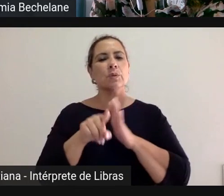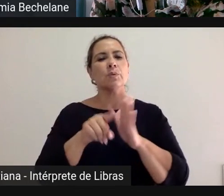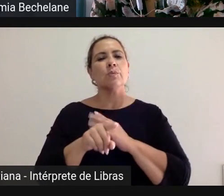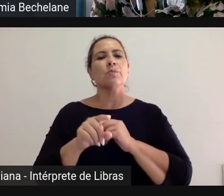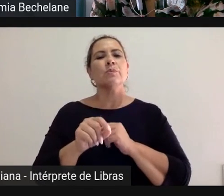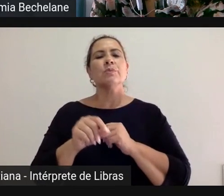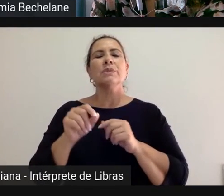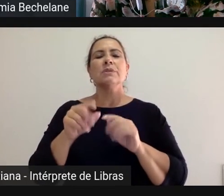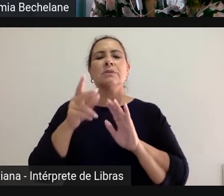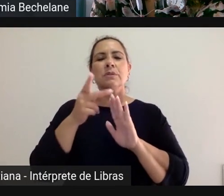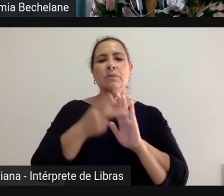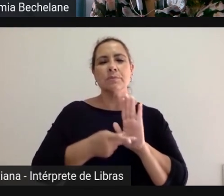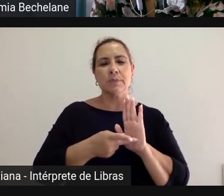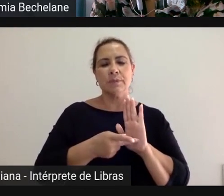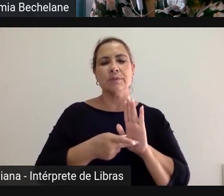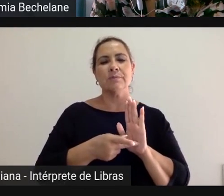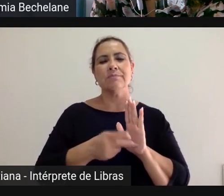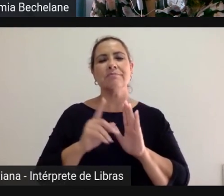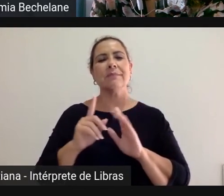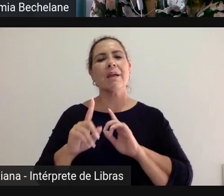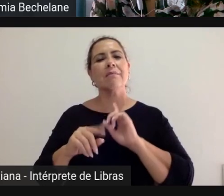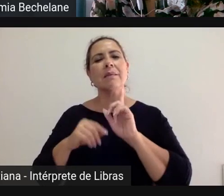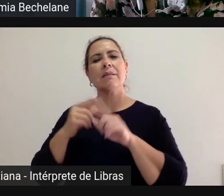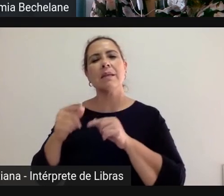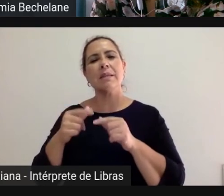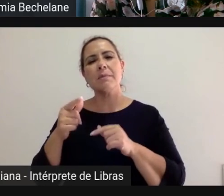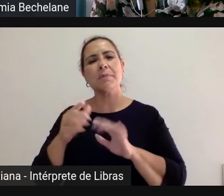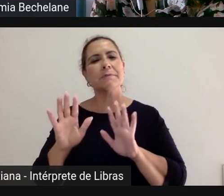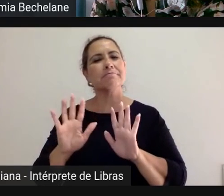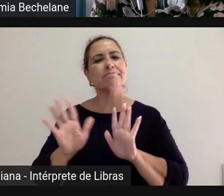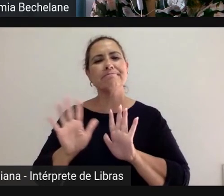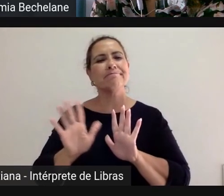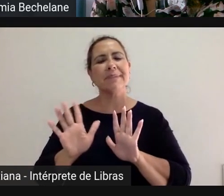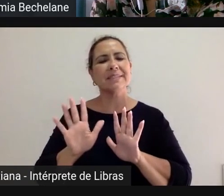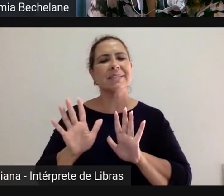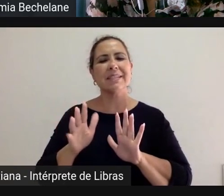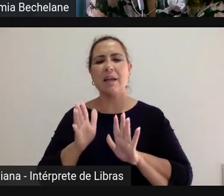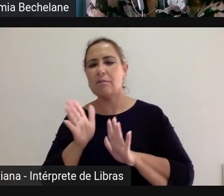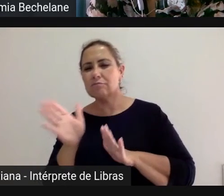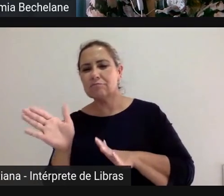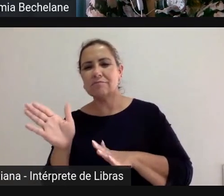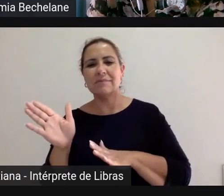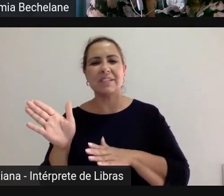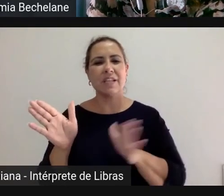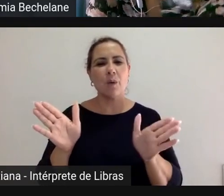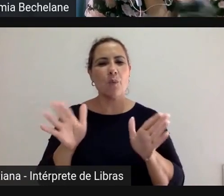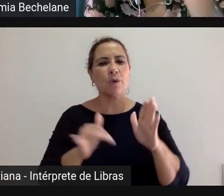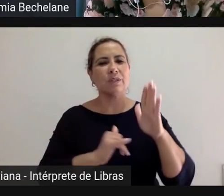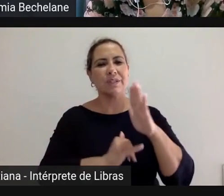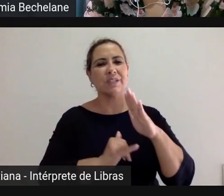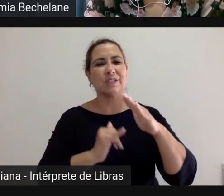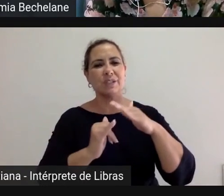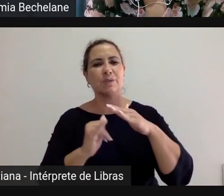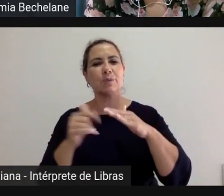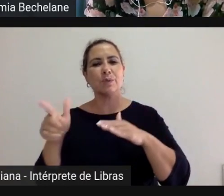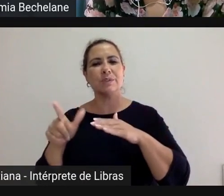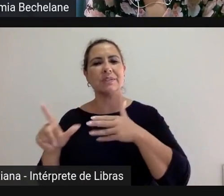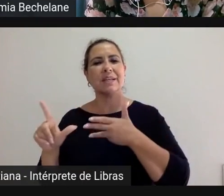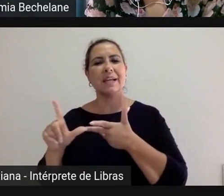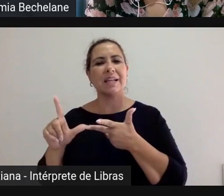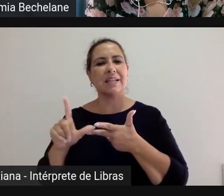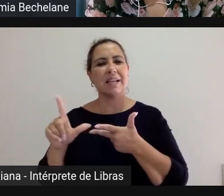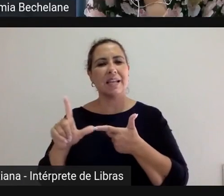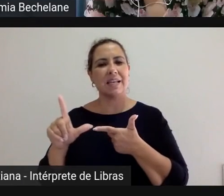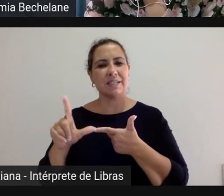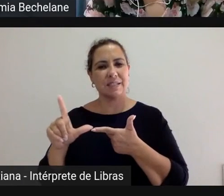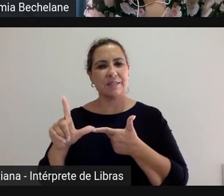os projetos legislativos. Aí, depois, o orientador falou, não, você está indo para 2 caminhos, um é institucional e o outro é legislativo.